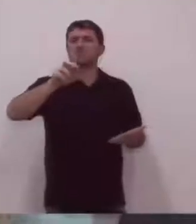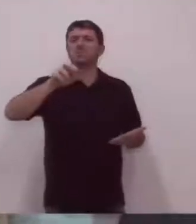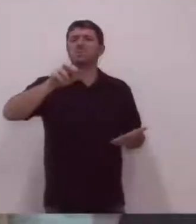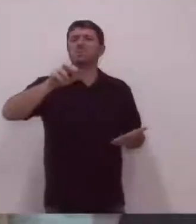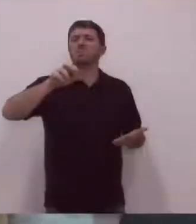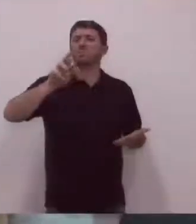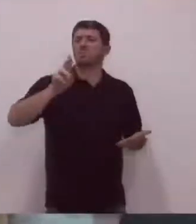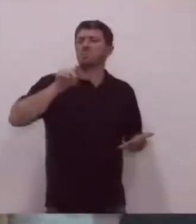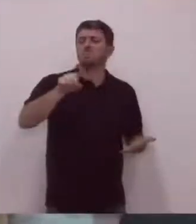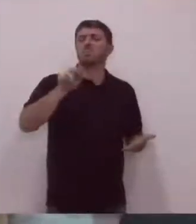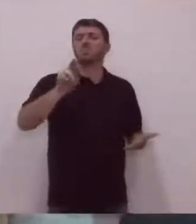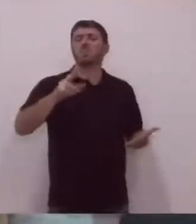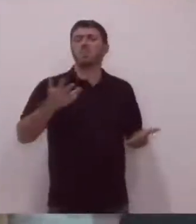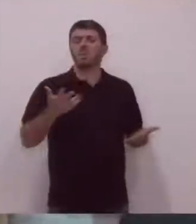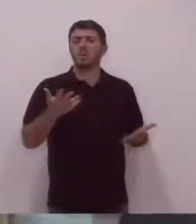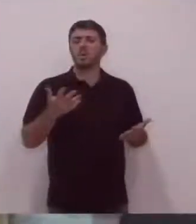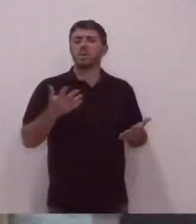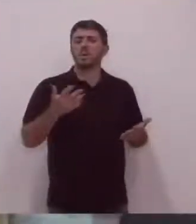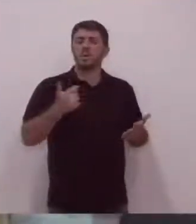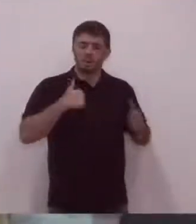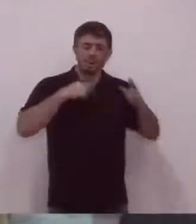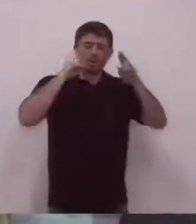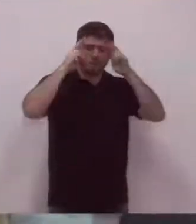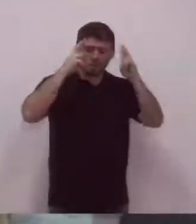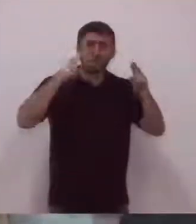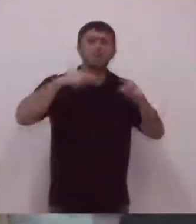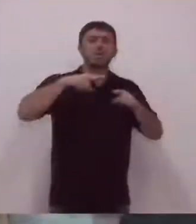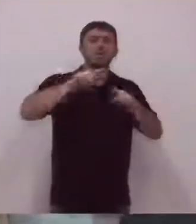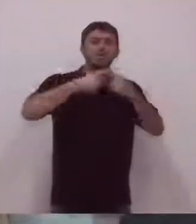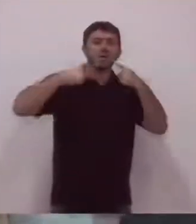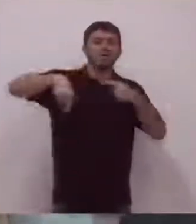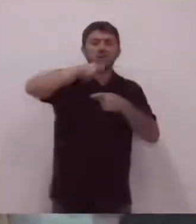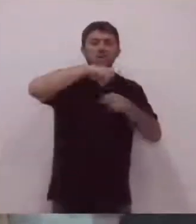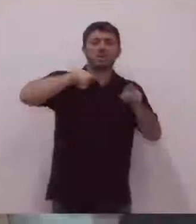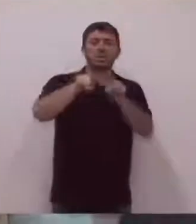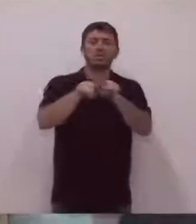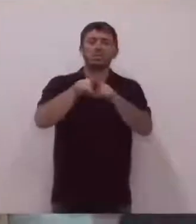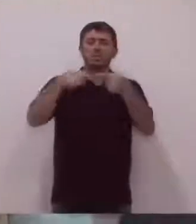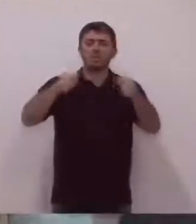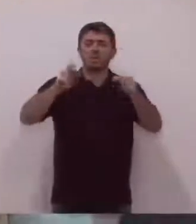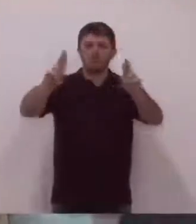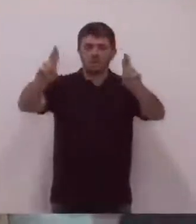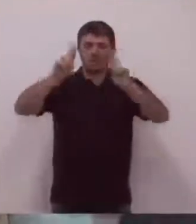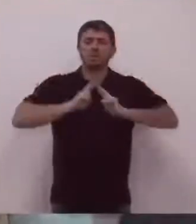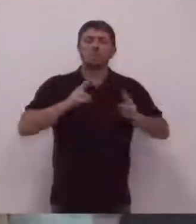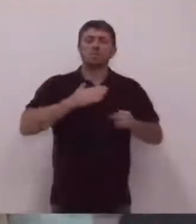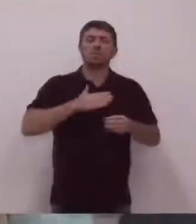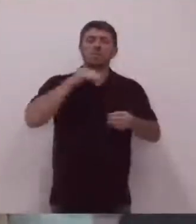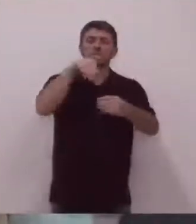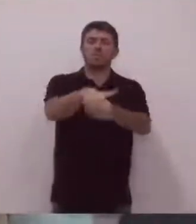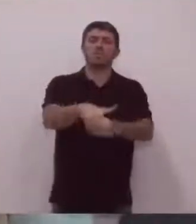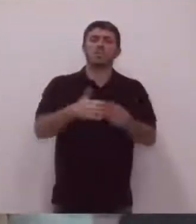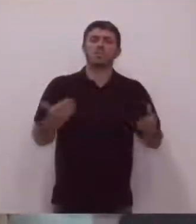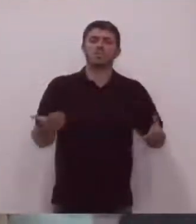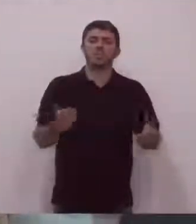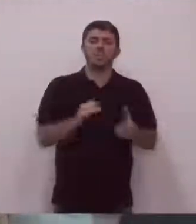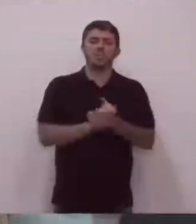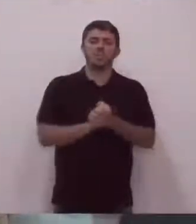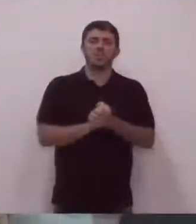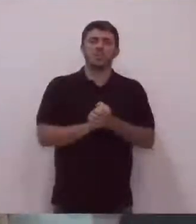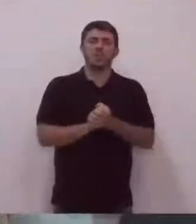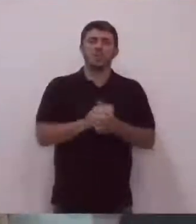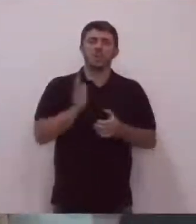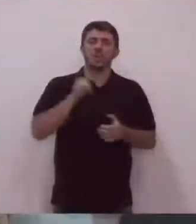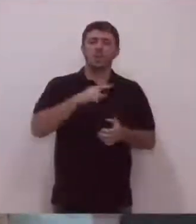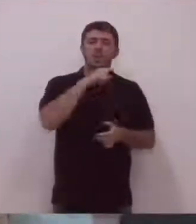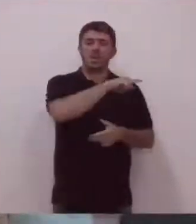Mas quero que respeite meu voto também. Para mim está muito claro. O próprio governo do atual prefeito é o governo do Estado. O governo do